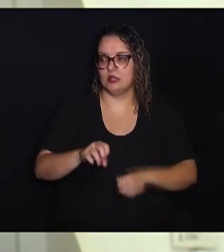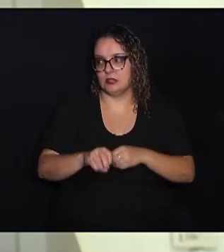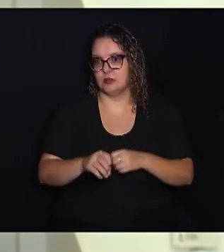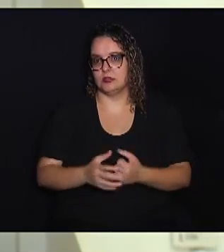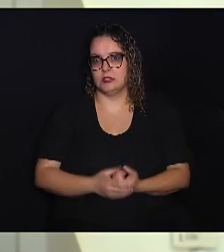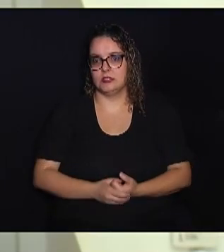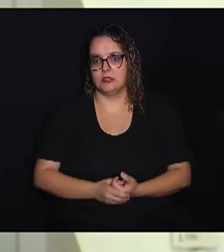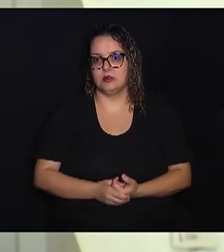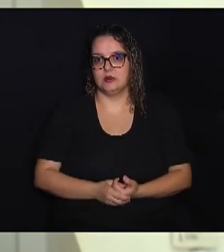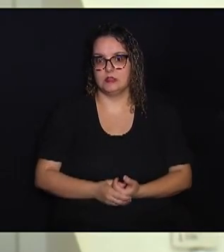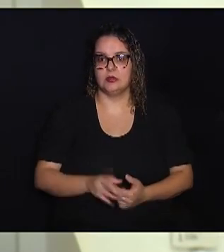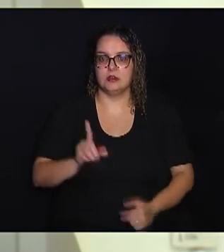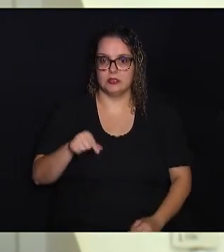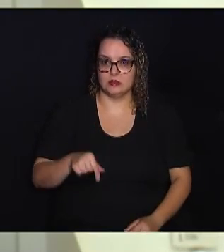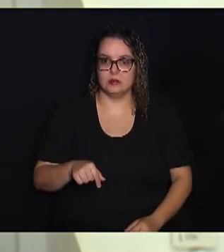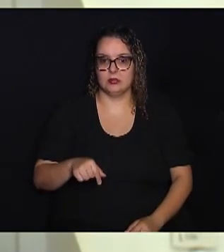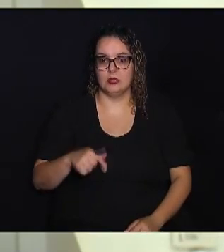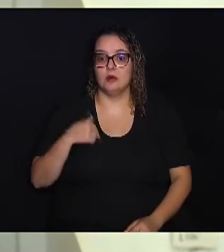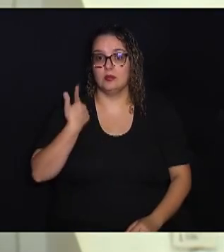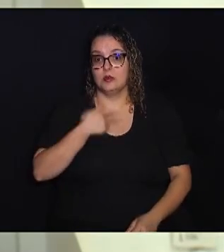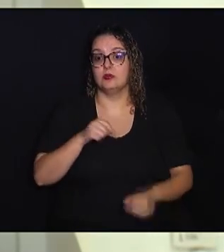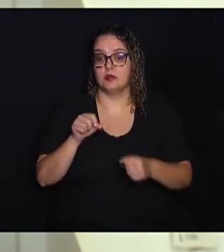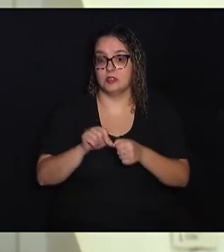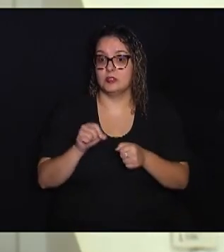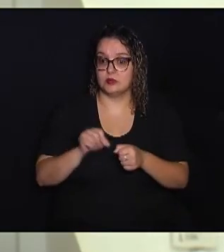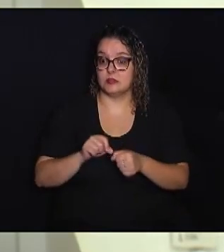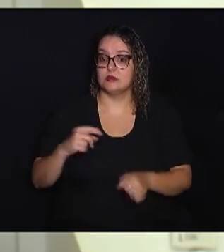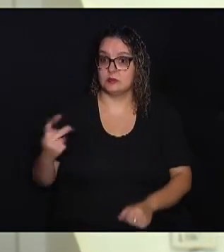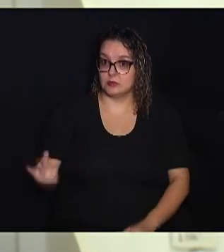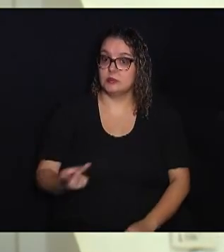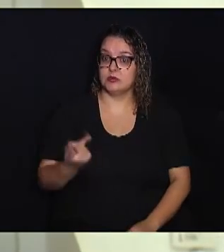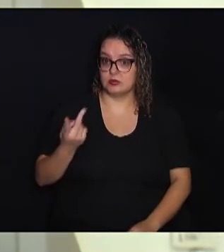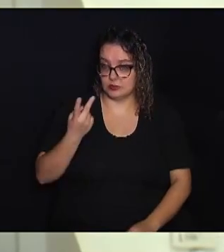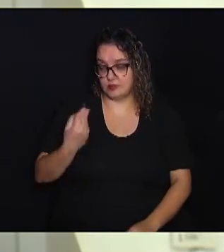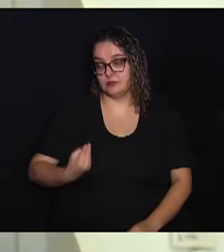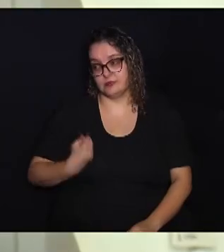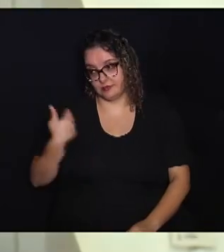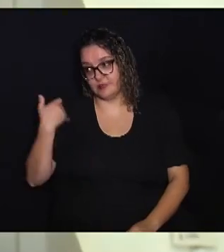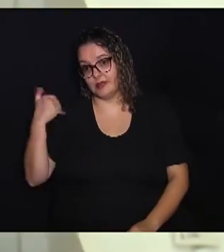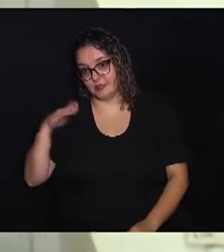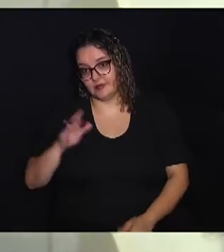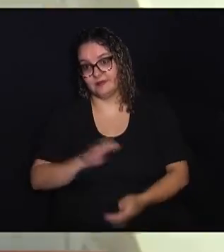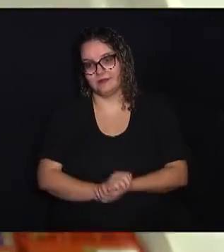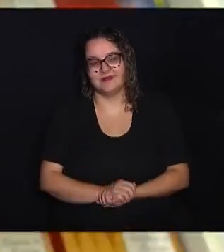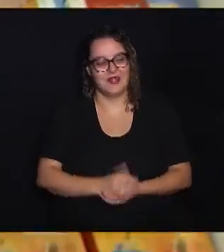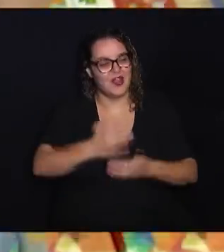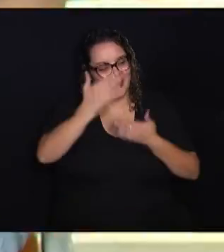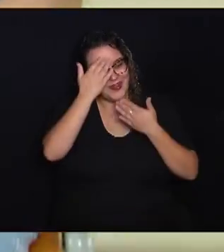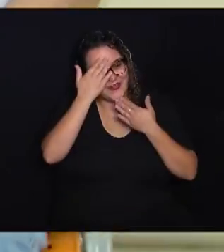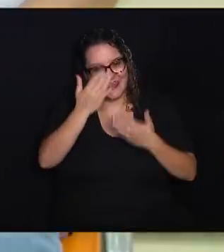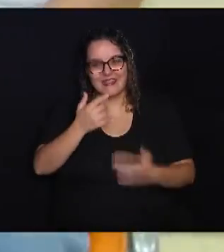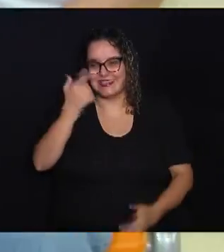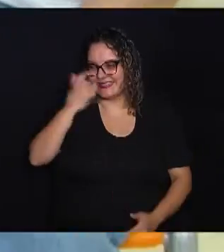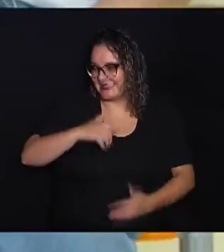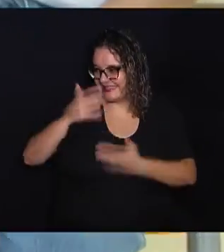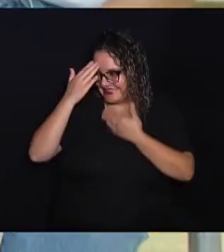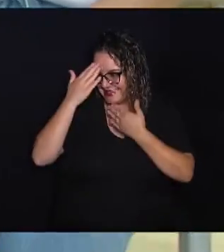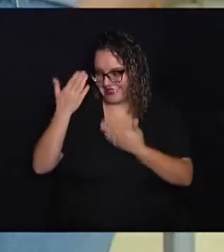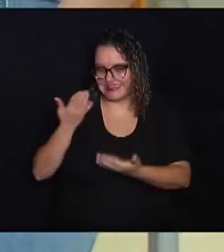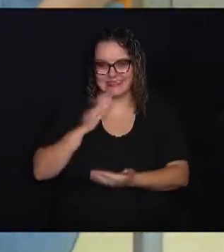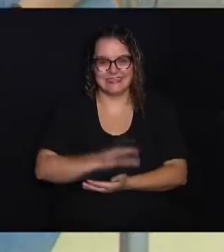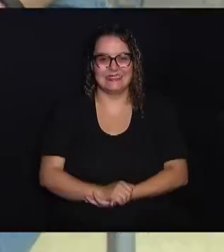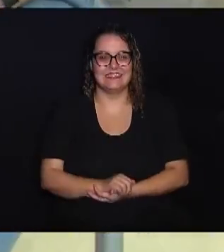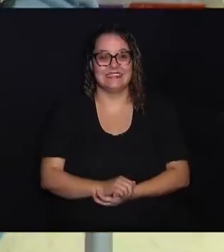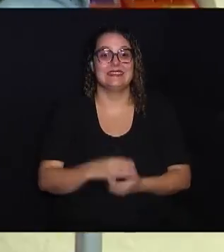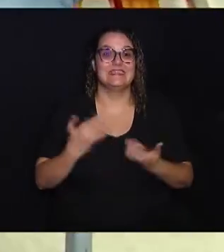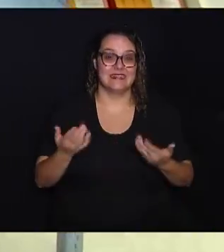É onde nós plantamos, né, os valores para a vida adulta. Valeu, muito obrigado. Muito obrigada a você. Bom,